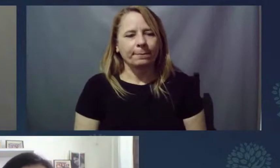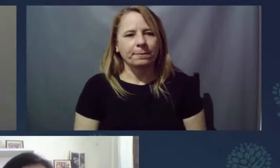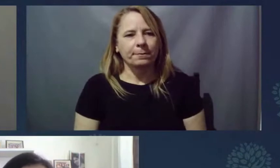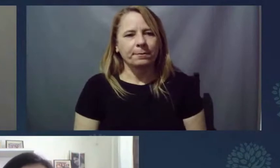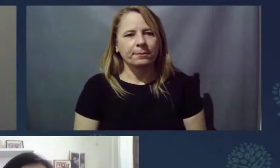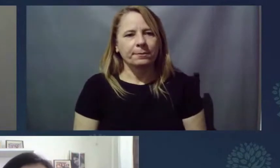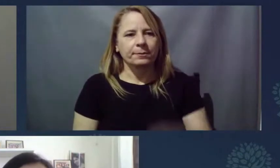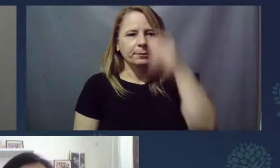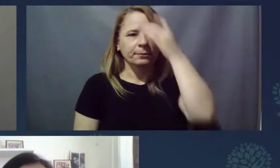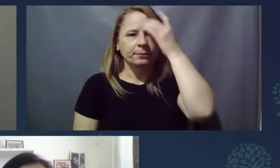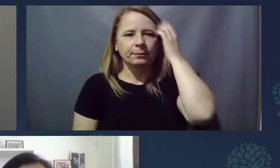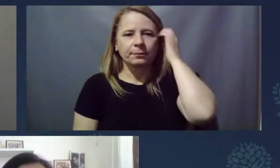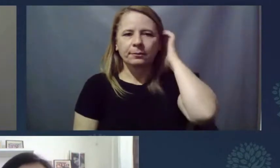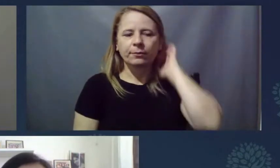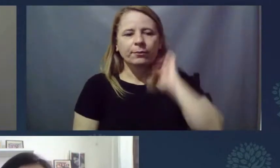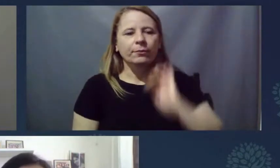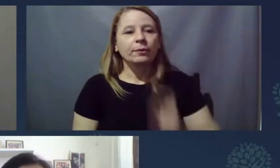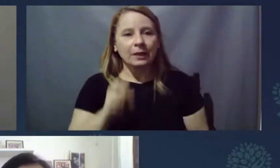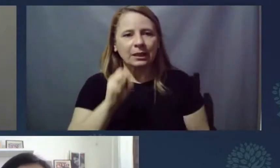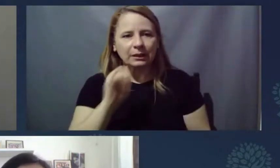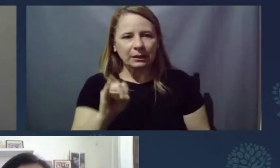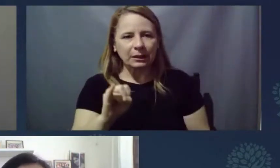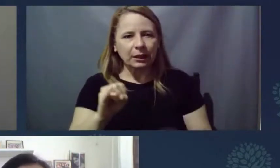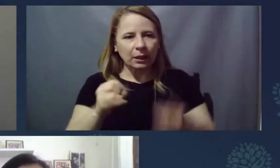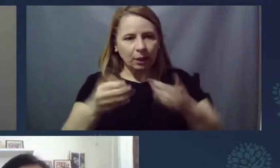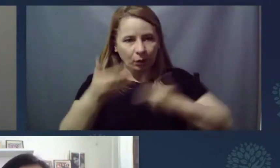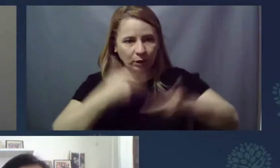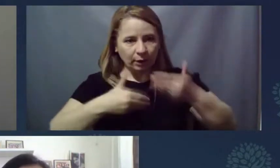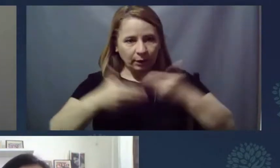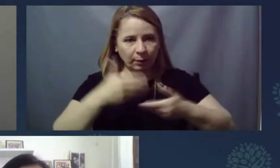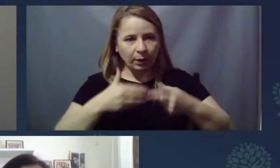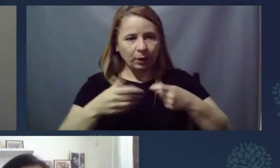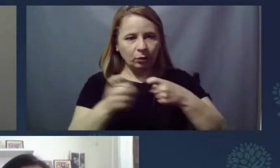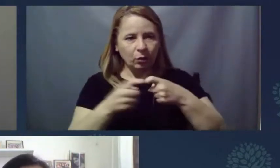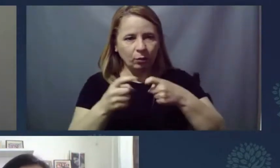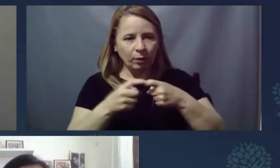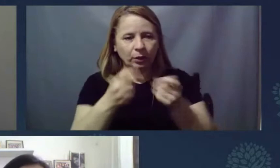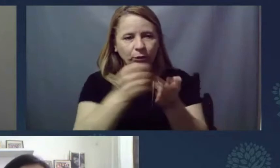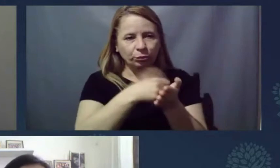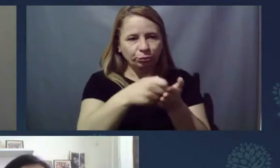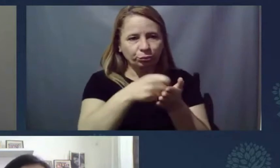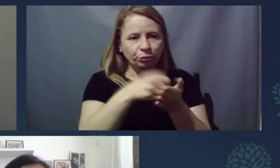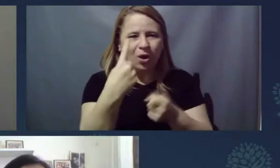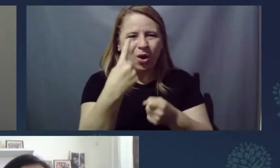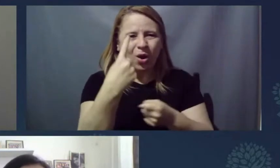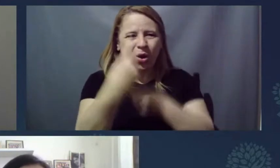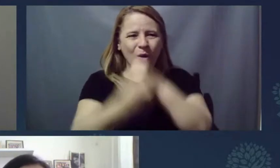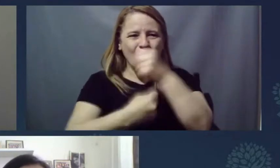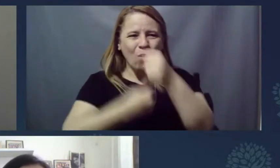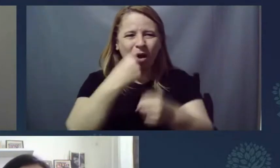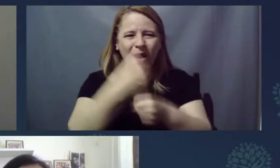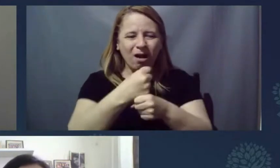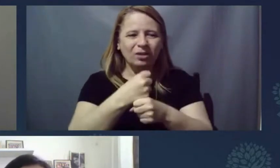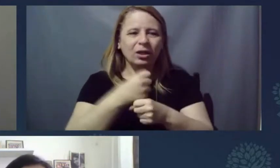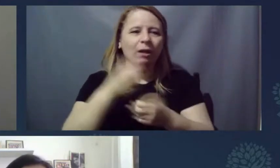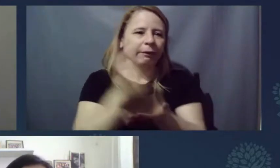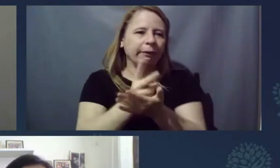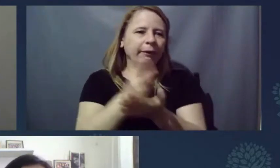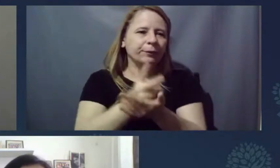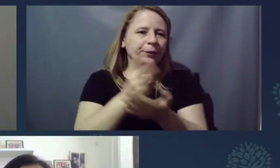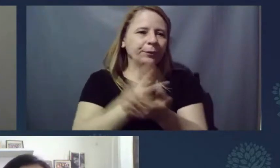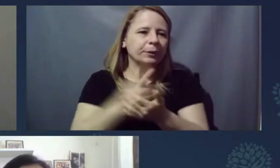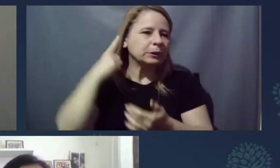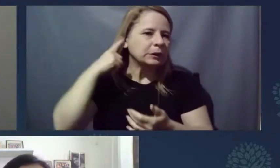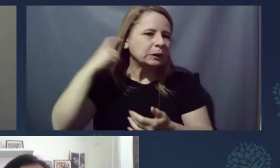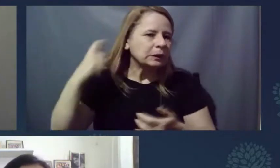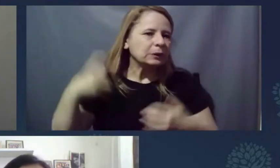Tereza perguntou: sigo o tratamento prescrito pelo pneumologista há cerca de 1 ano e meio, mas continuo a sentir o chiado no peito, geralmente pela